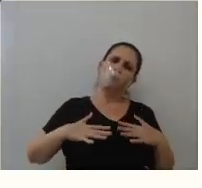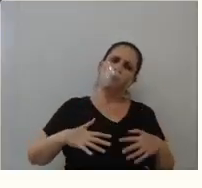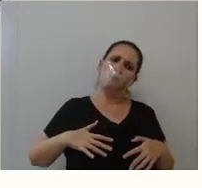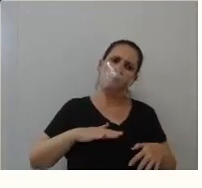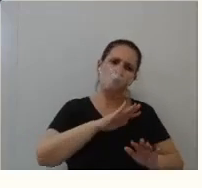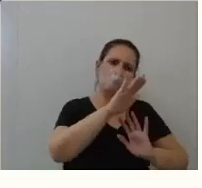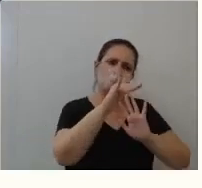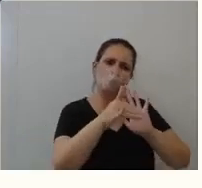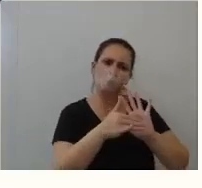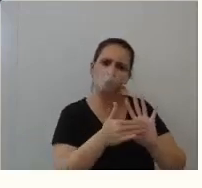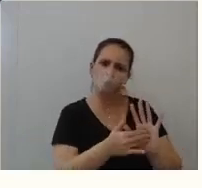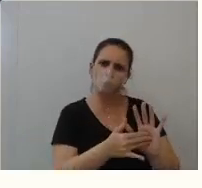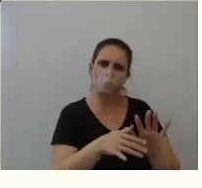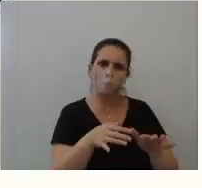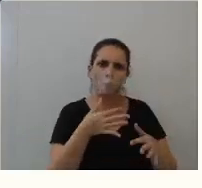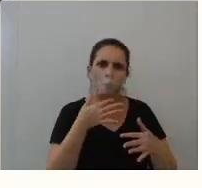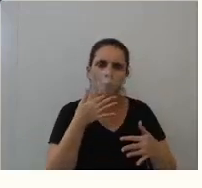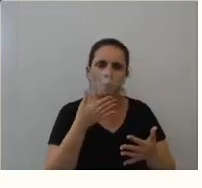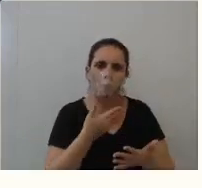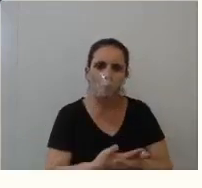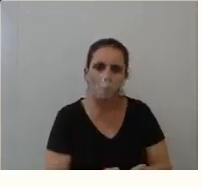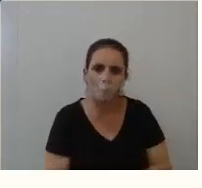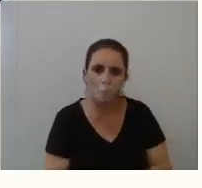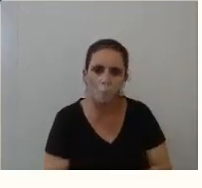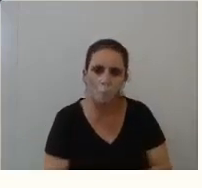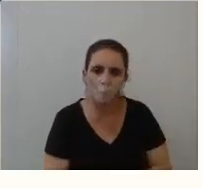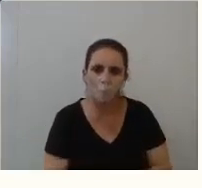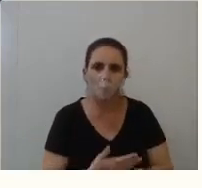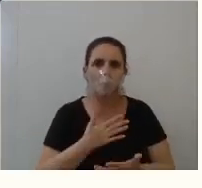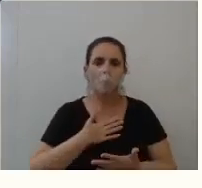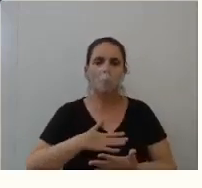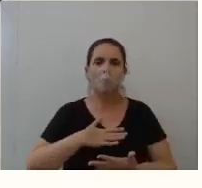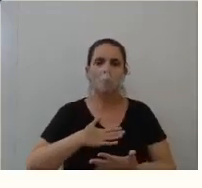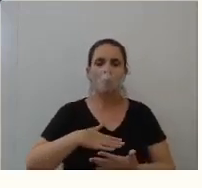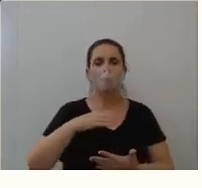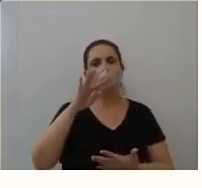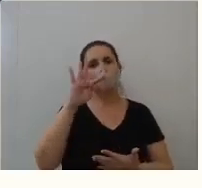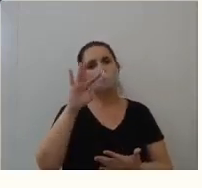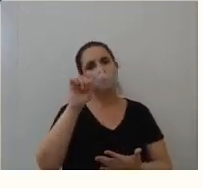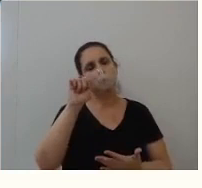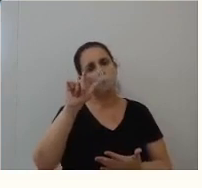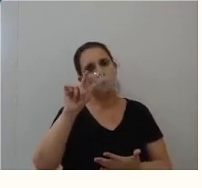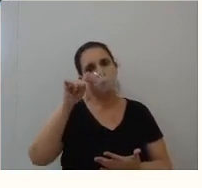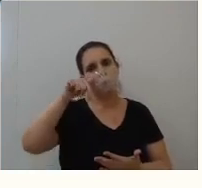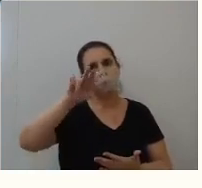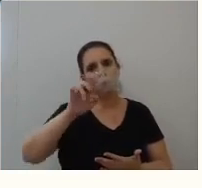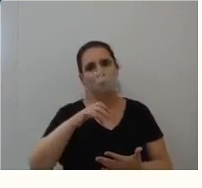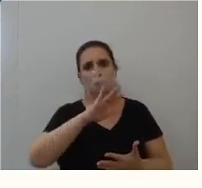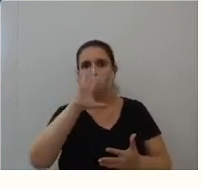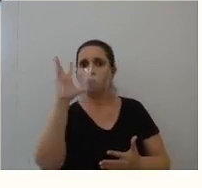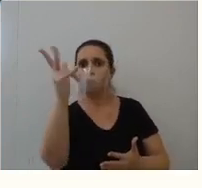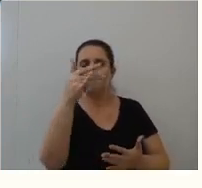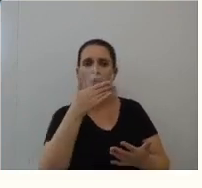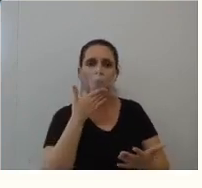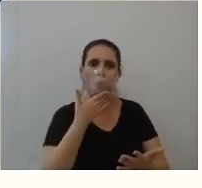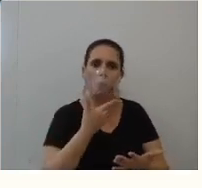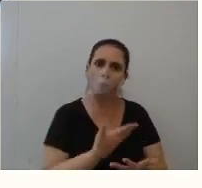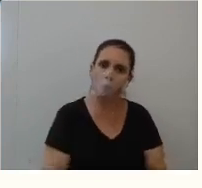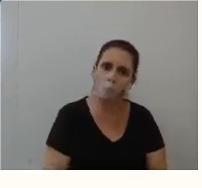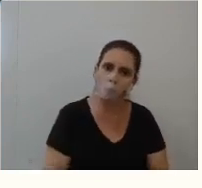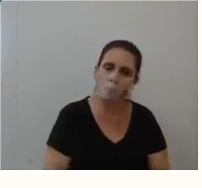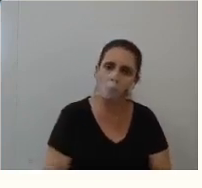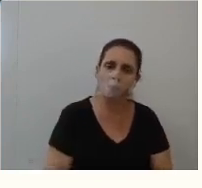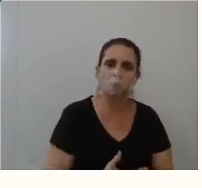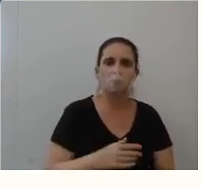todos ficaram atônicos. Ó, uma calma tal que todos ficaram atônicos. Perceba,